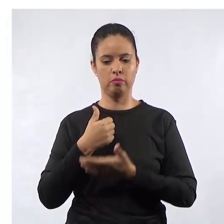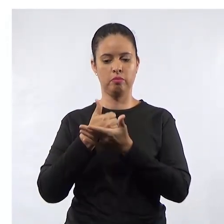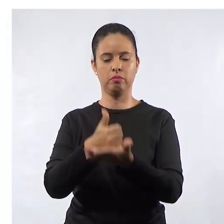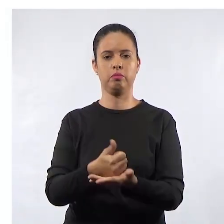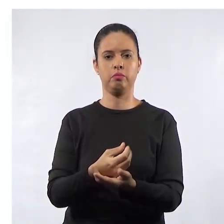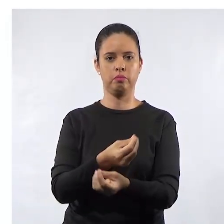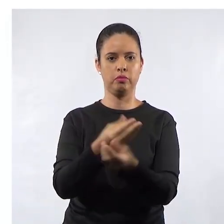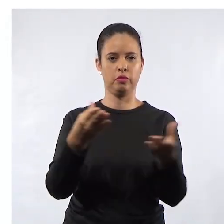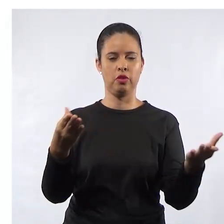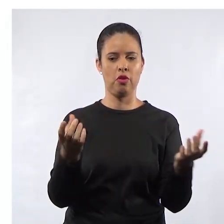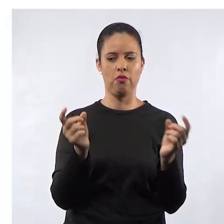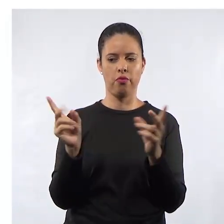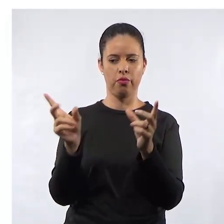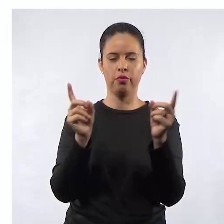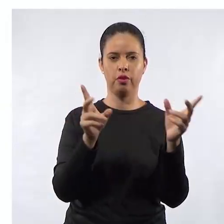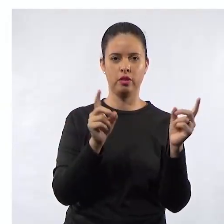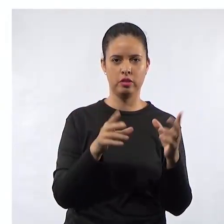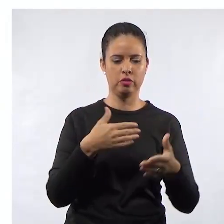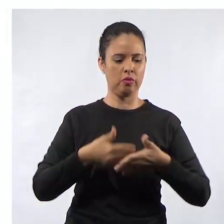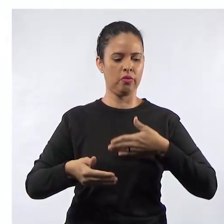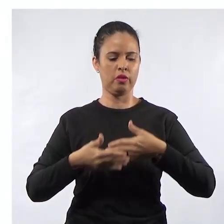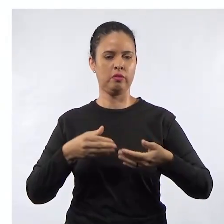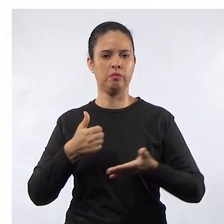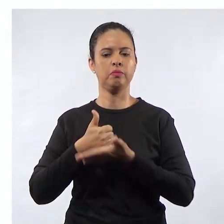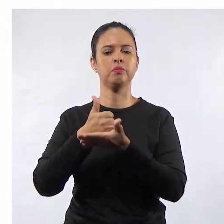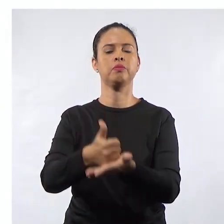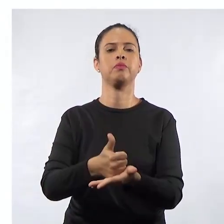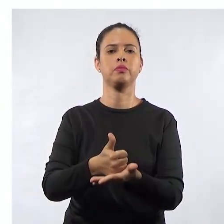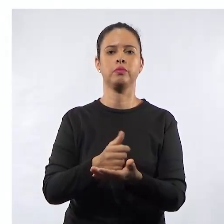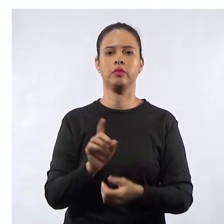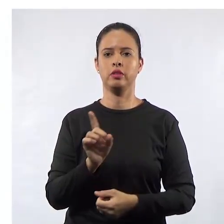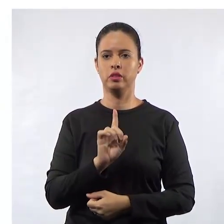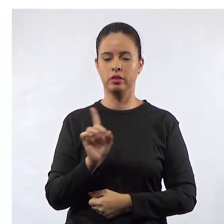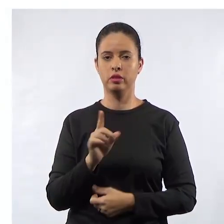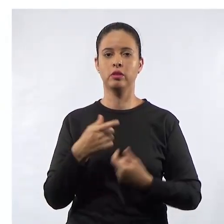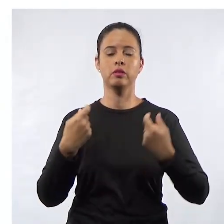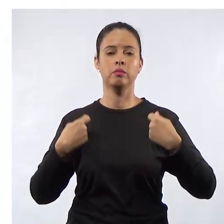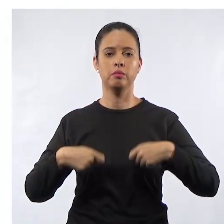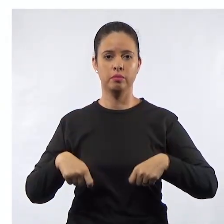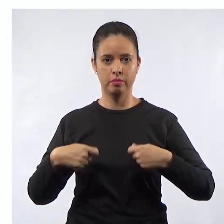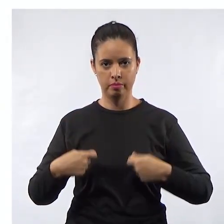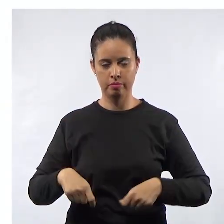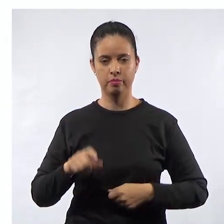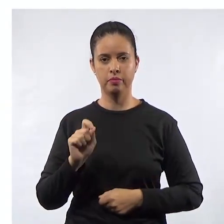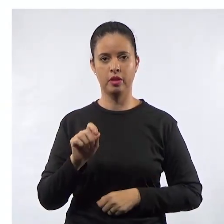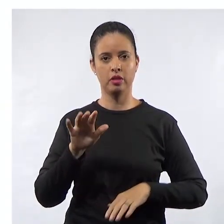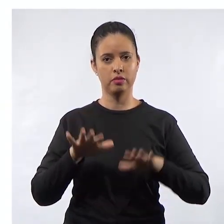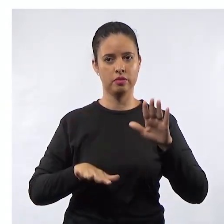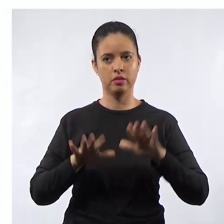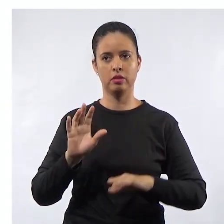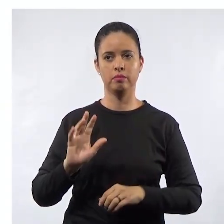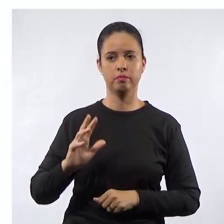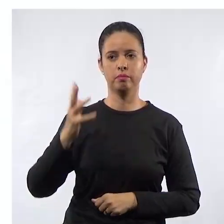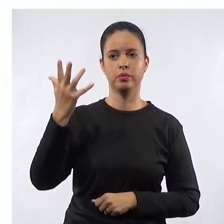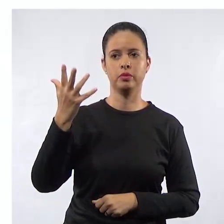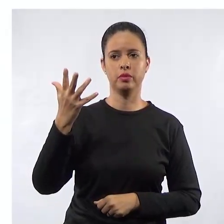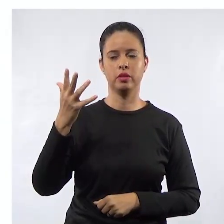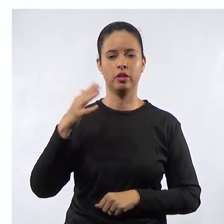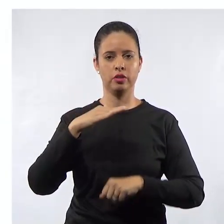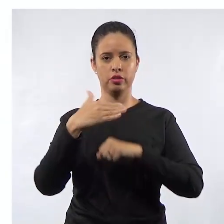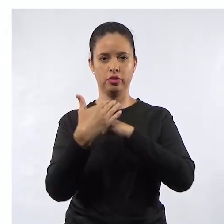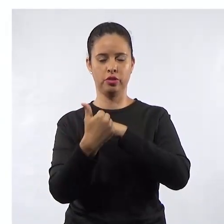pelos testes, né? Um carro não pode ser colocado aí para ser comercializado de qualquer jeito, né? Tanto é que